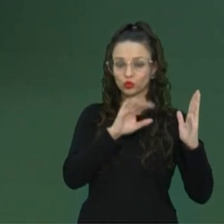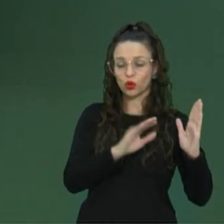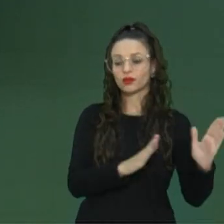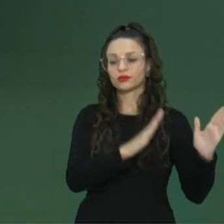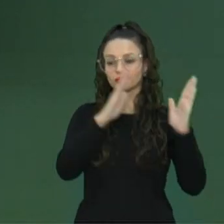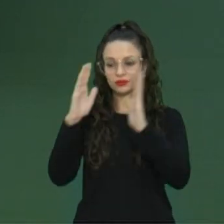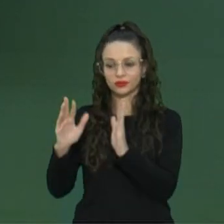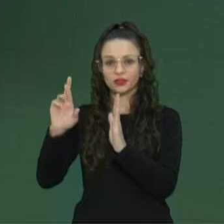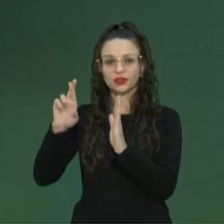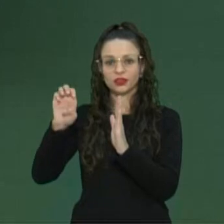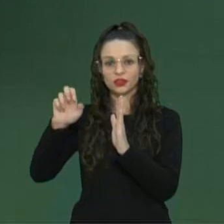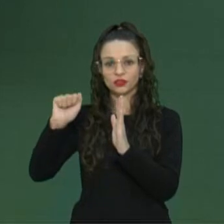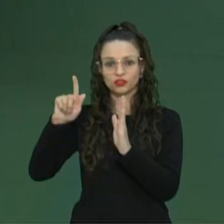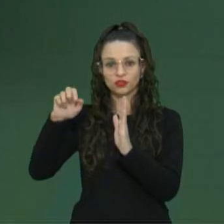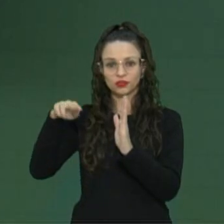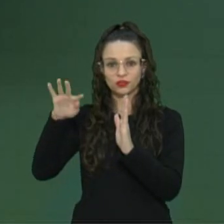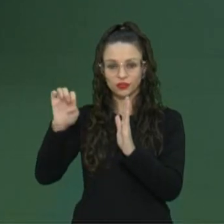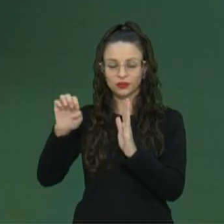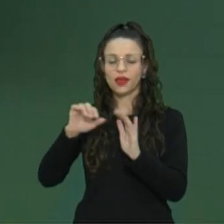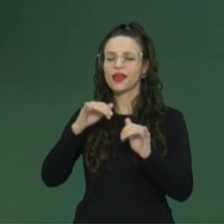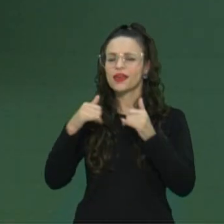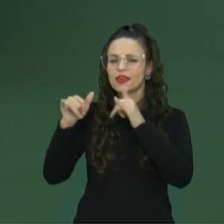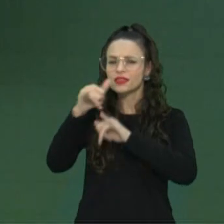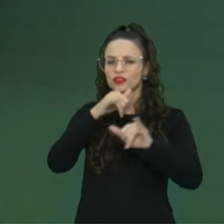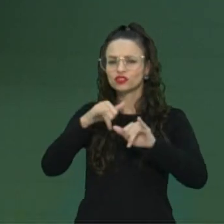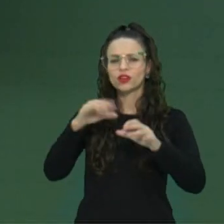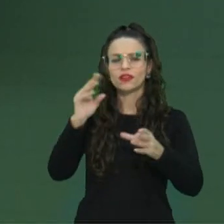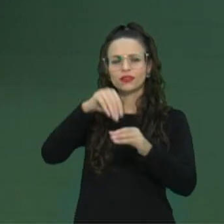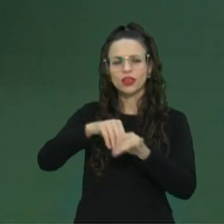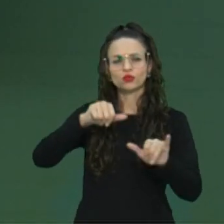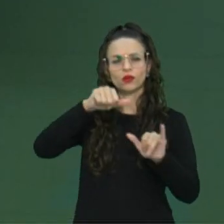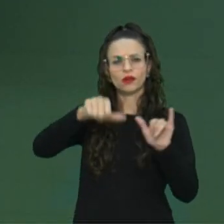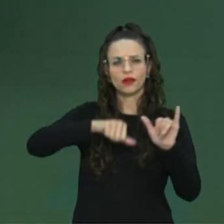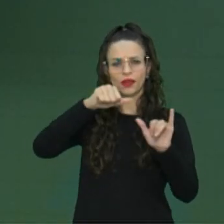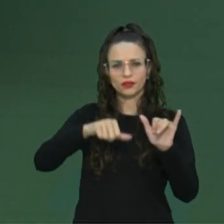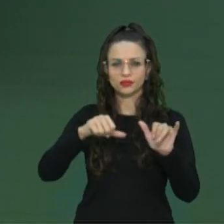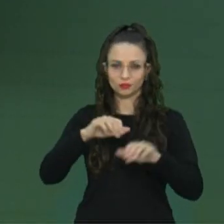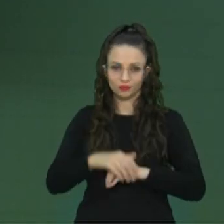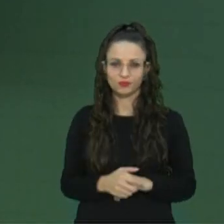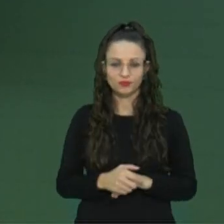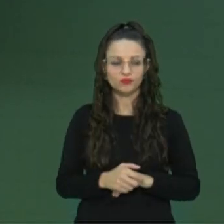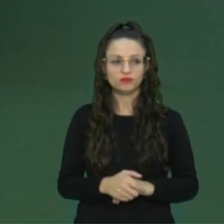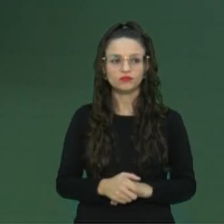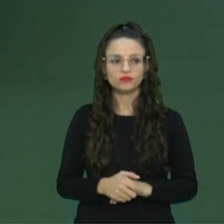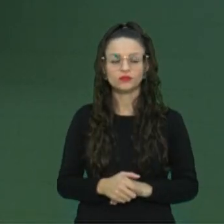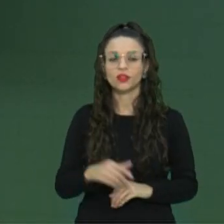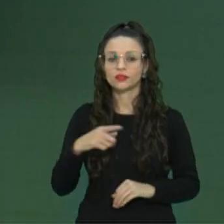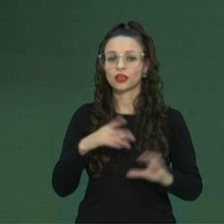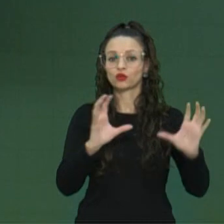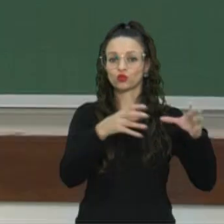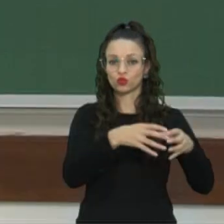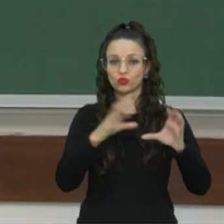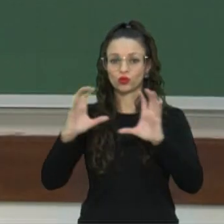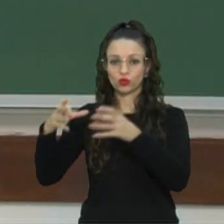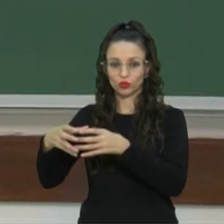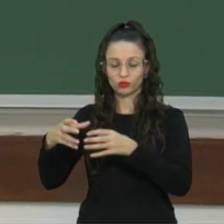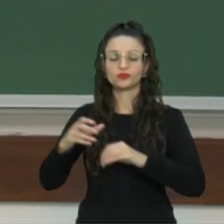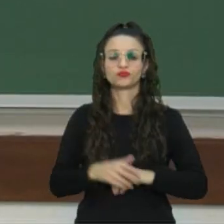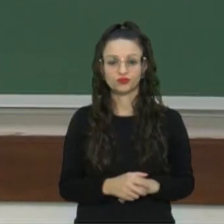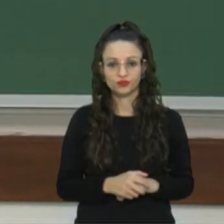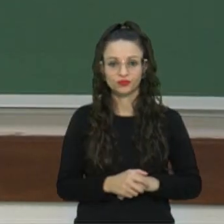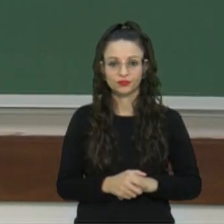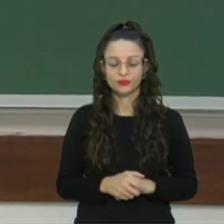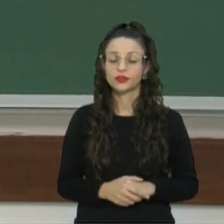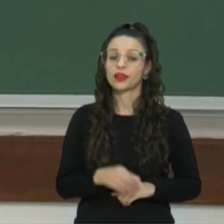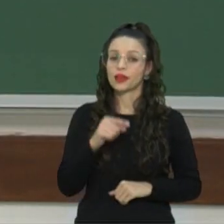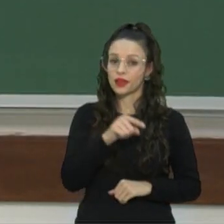que circula ali dentro das reações químicas. E aí a gente vai ter duas classificações para essas reações.